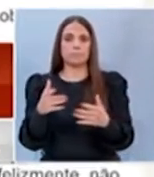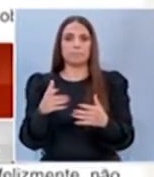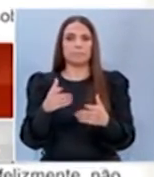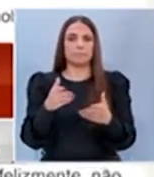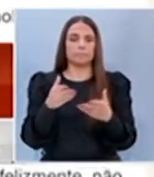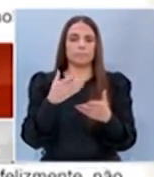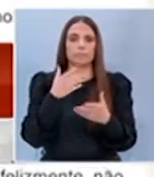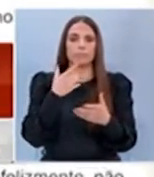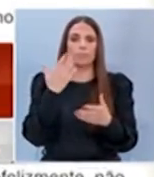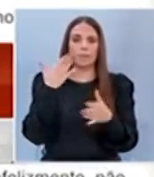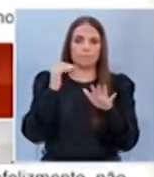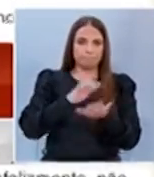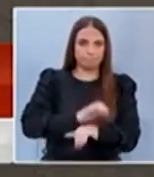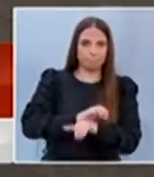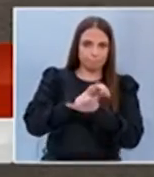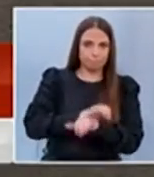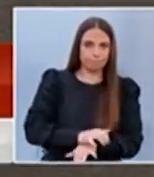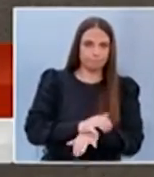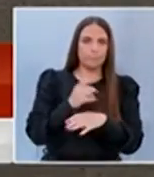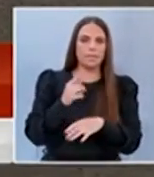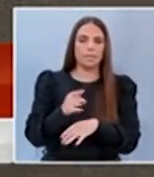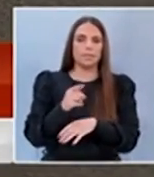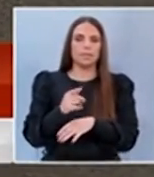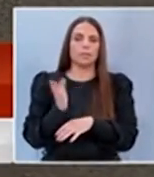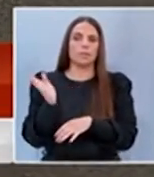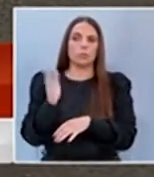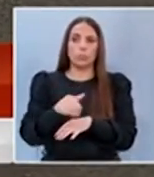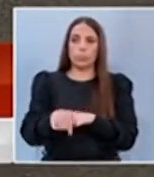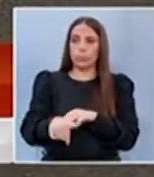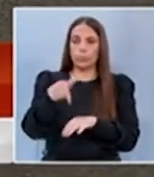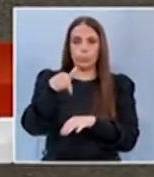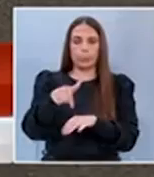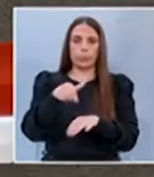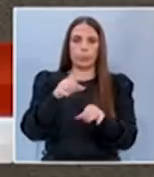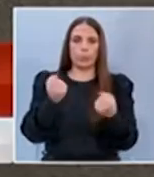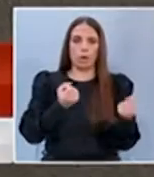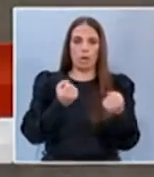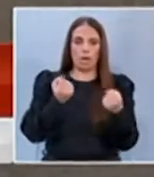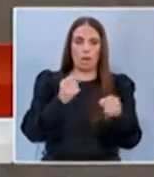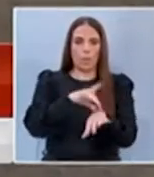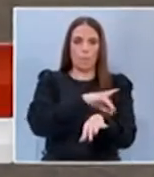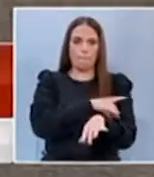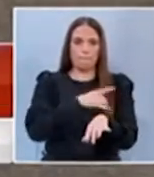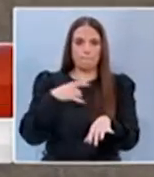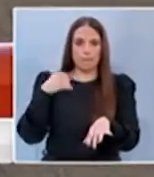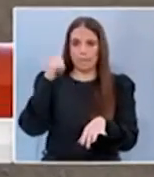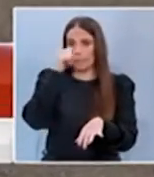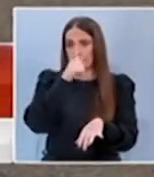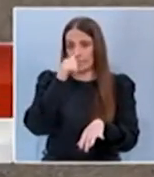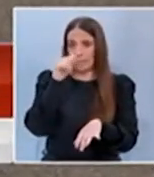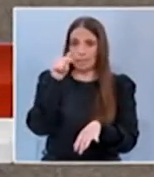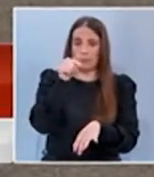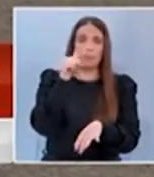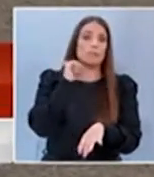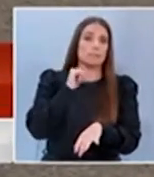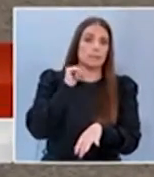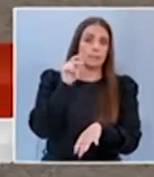receber manobras de suporte básico de vida, foi acionada de imediato a VEMER do Hospital de Santarém, que só chegou ao local